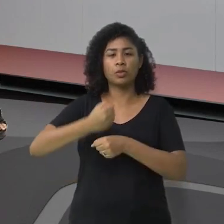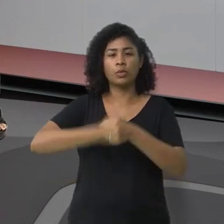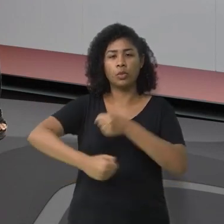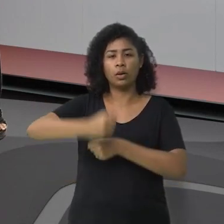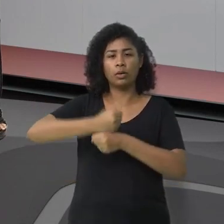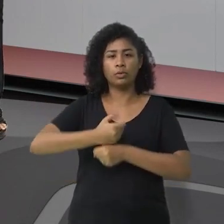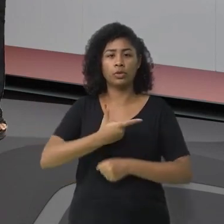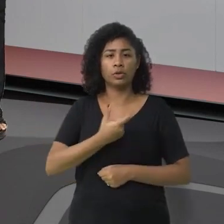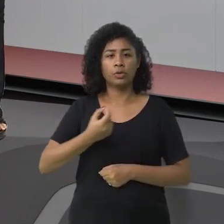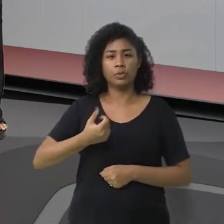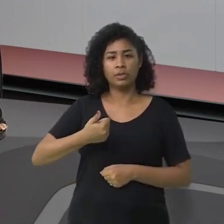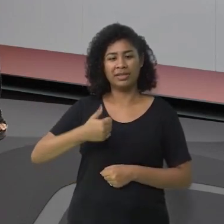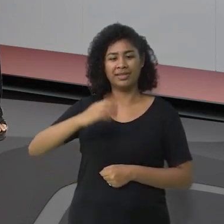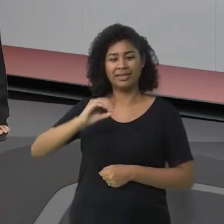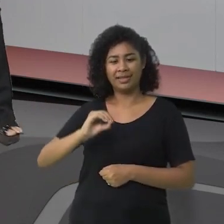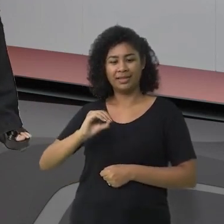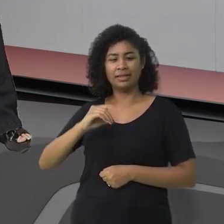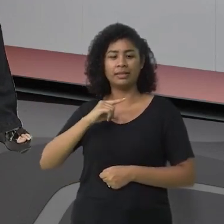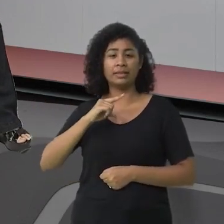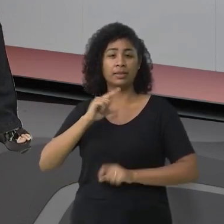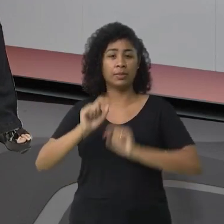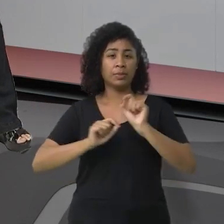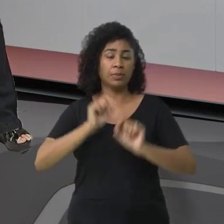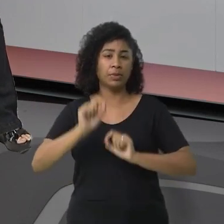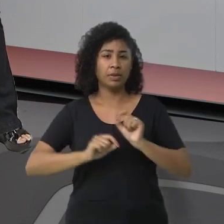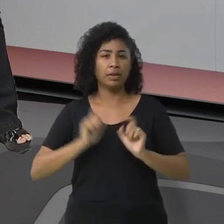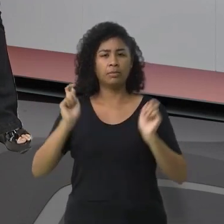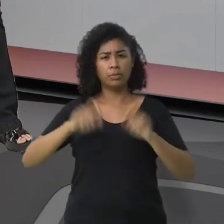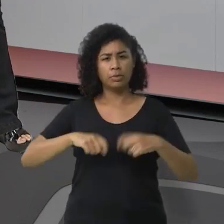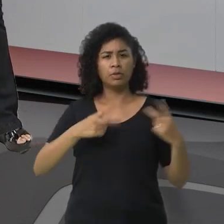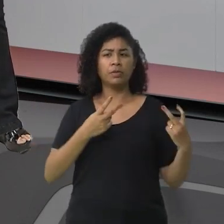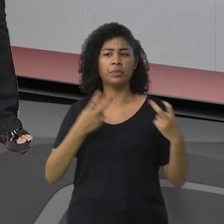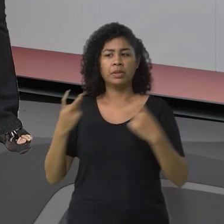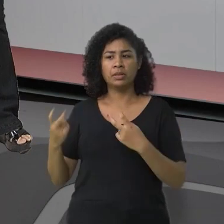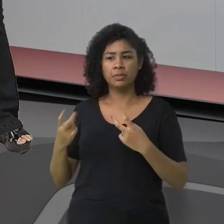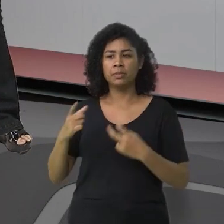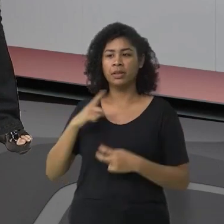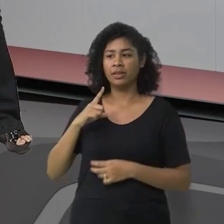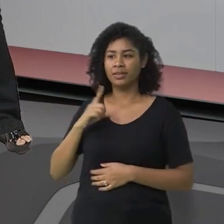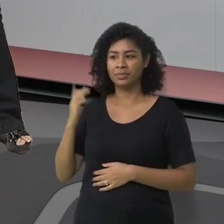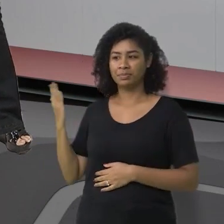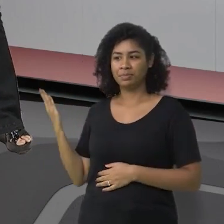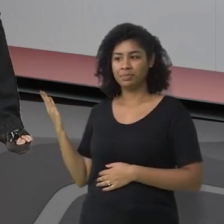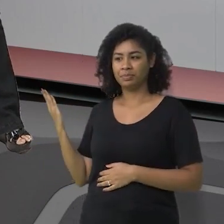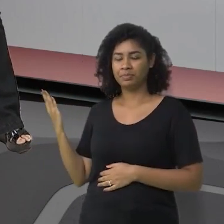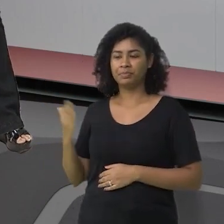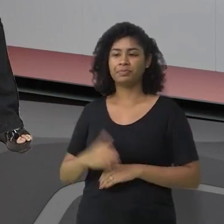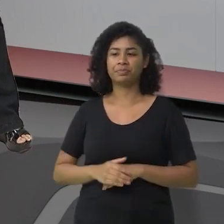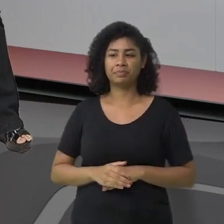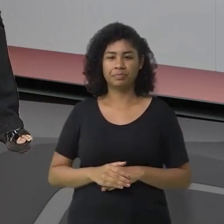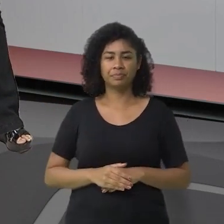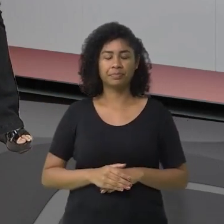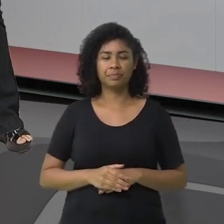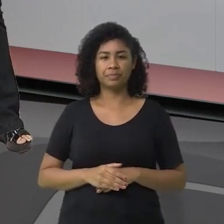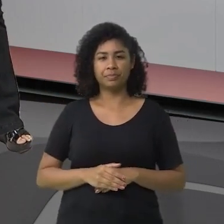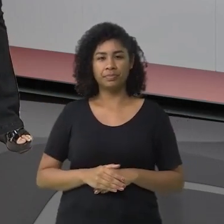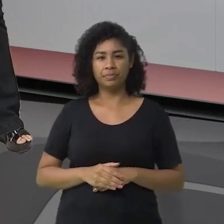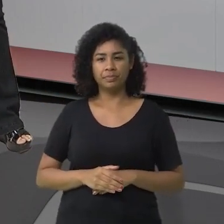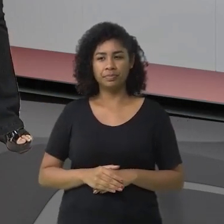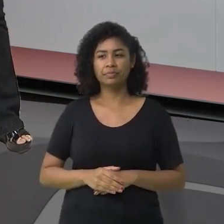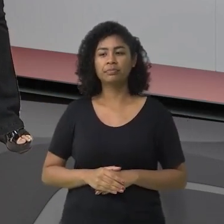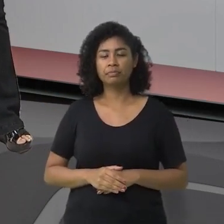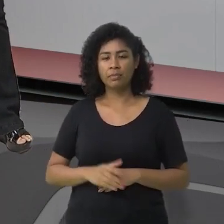de 2010, a gente vai observar, gente, através dessa pirâmide etária aqui, que é colocada a vocês,